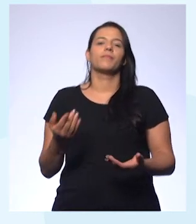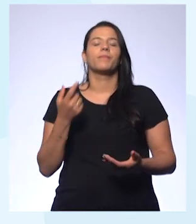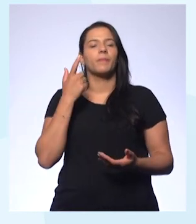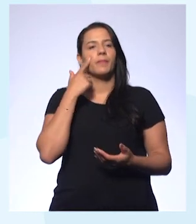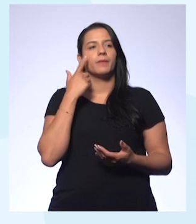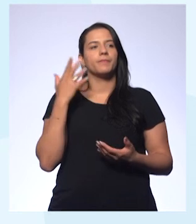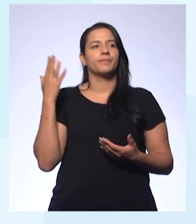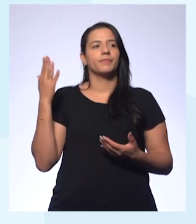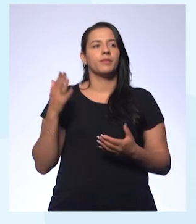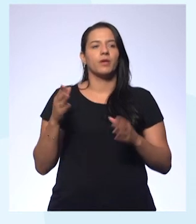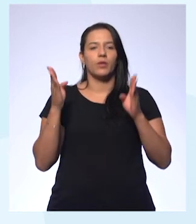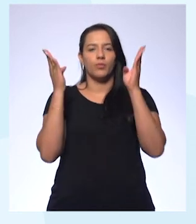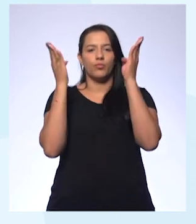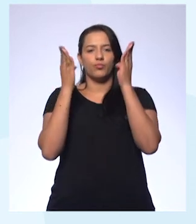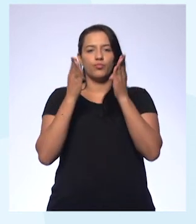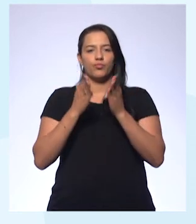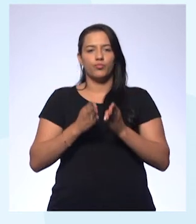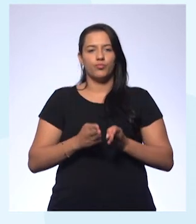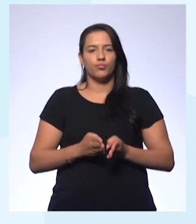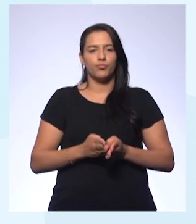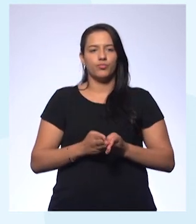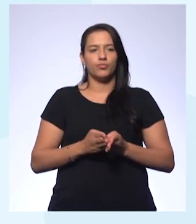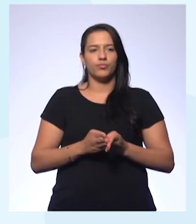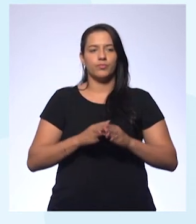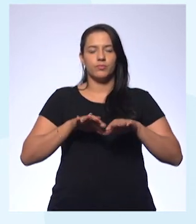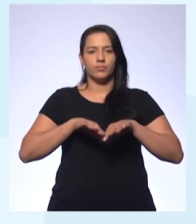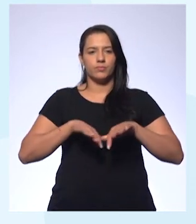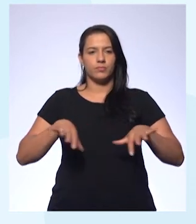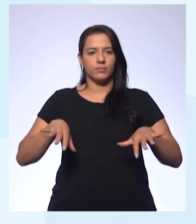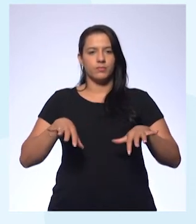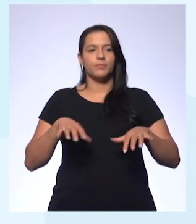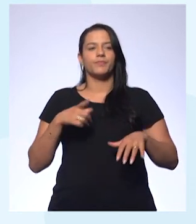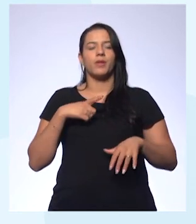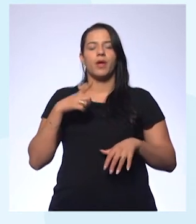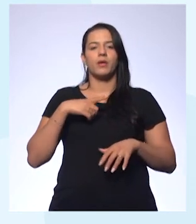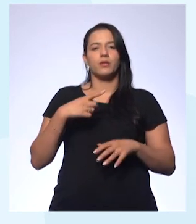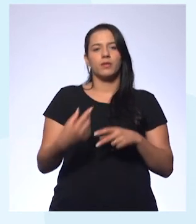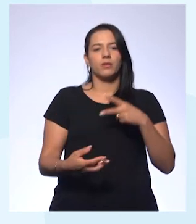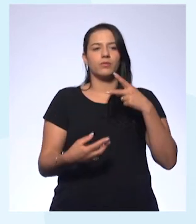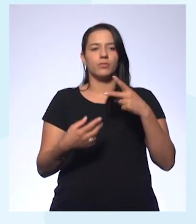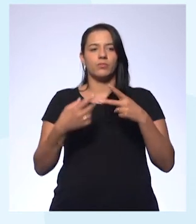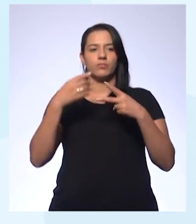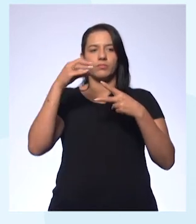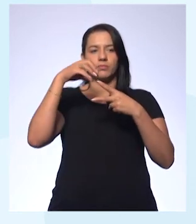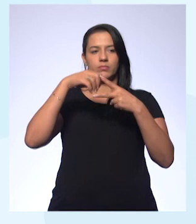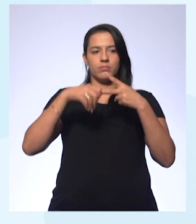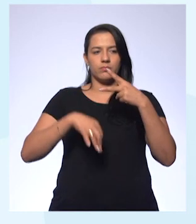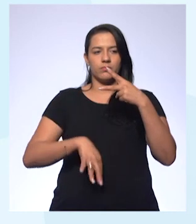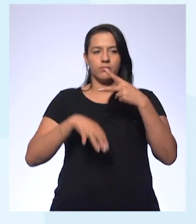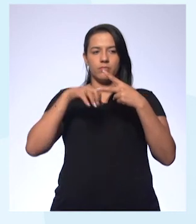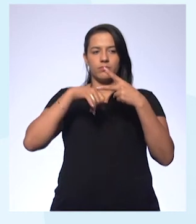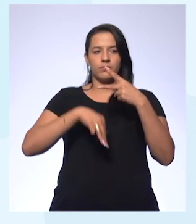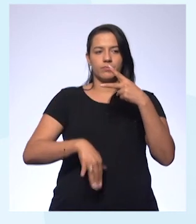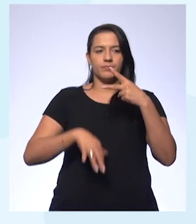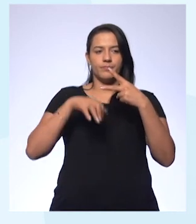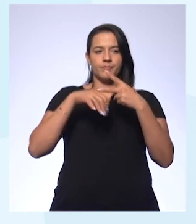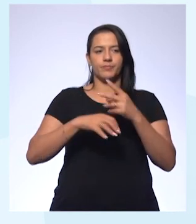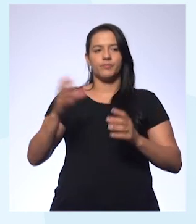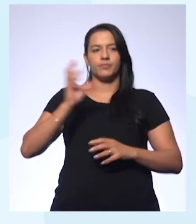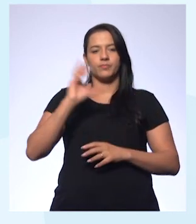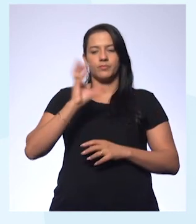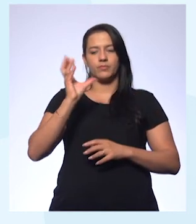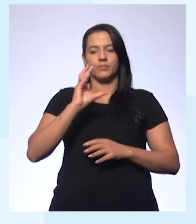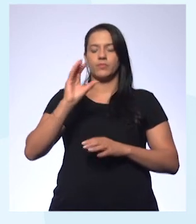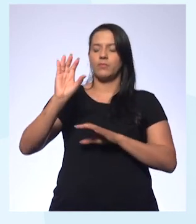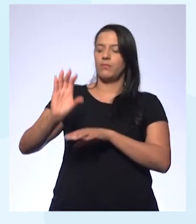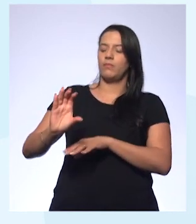ó, isso aqui é um funil de separação. Como ele falou aqui, ele colocou duas, três, várias substâncias aqui, ele agitou e deixou